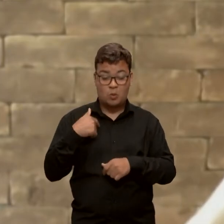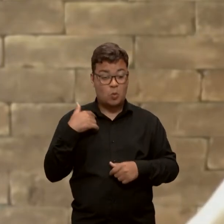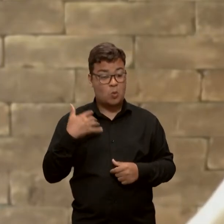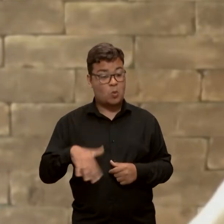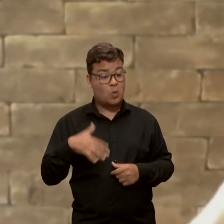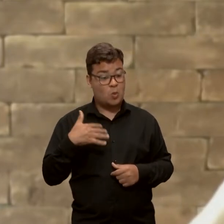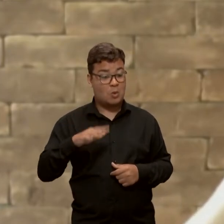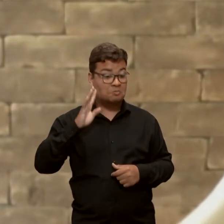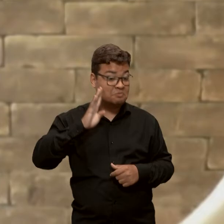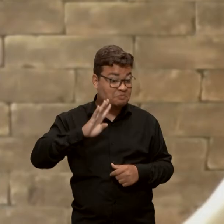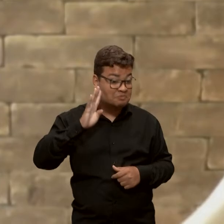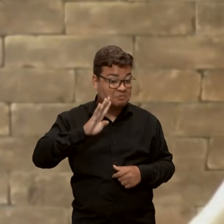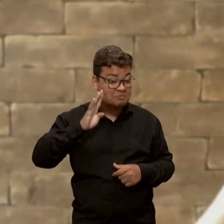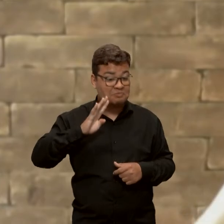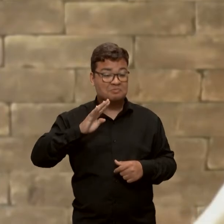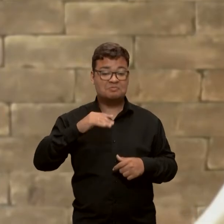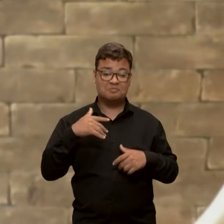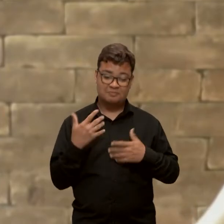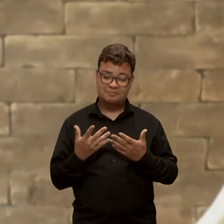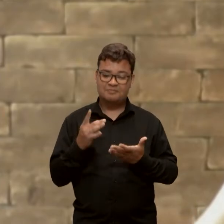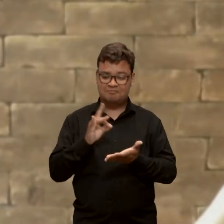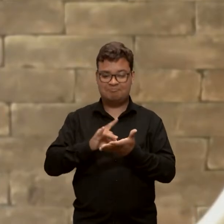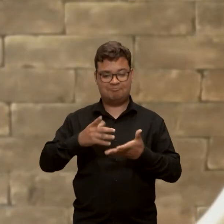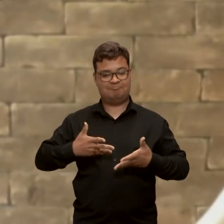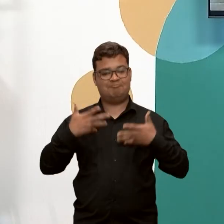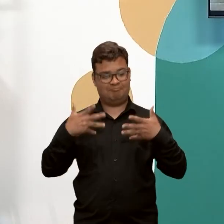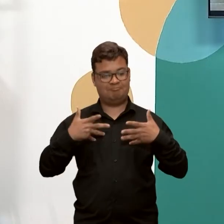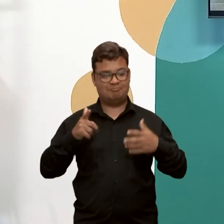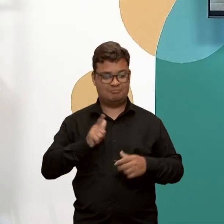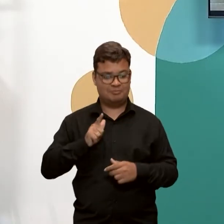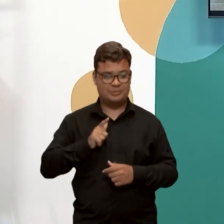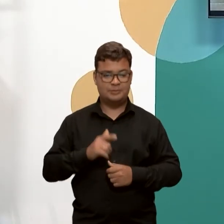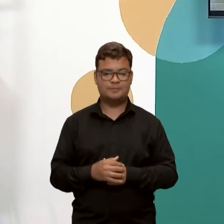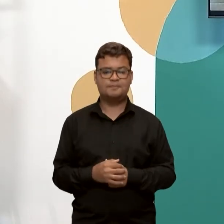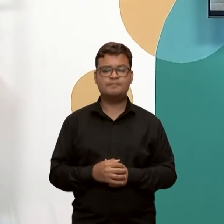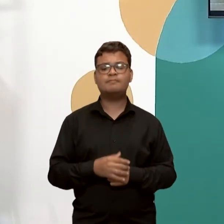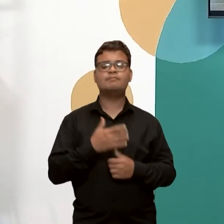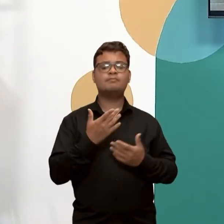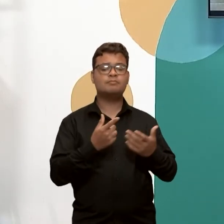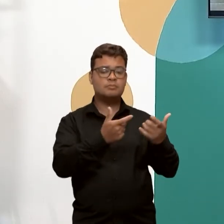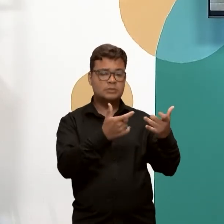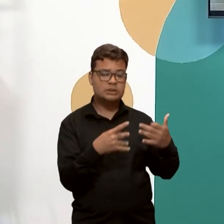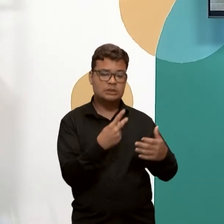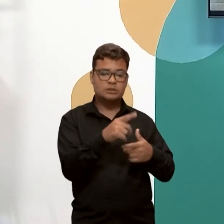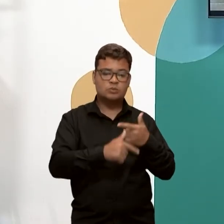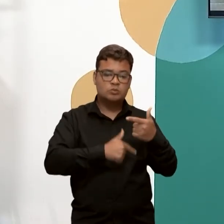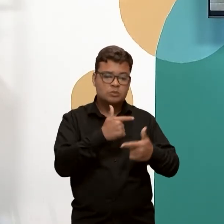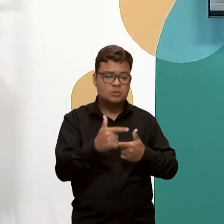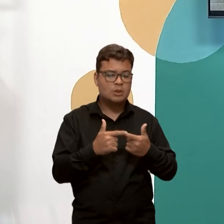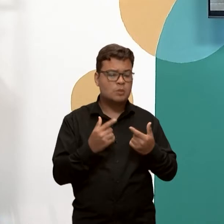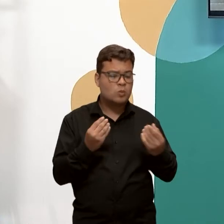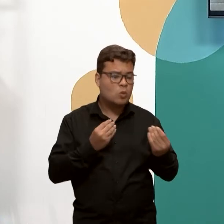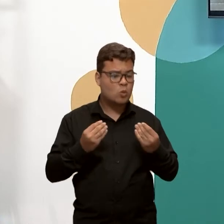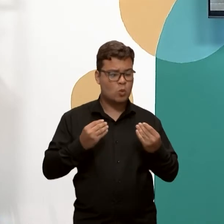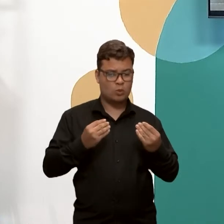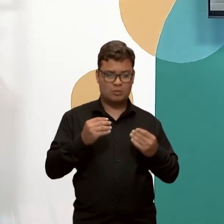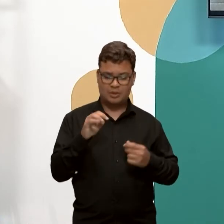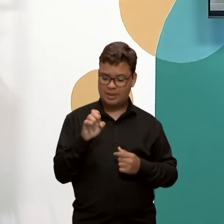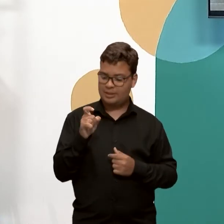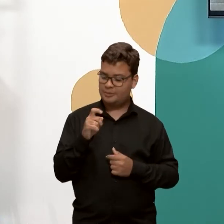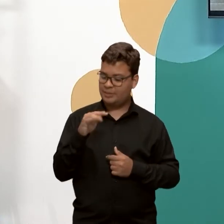Que legal, sabe? É um grande incentivo. Bom, explica pra gente um pouquinho da obra, Expectativa. É uma